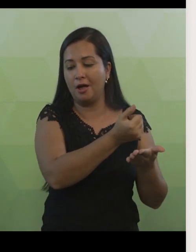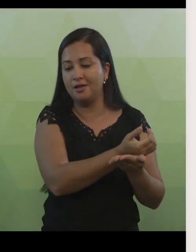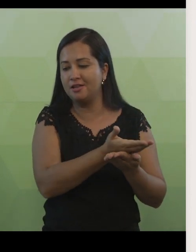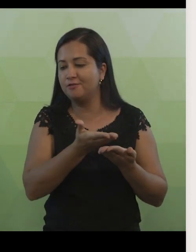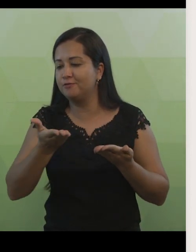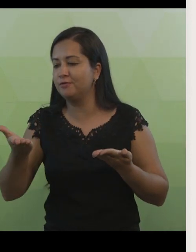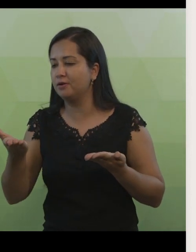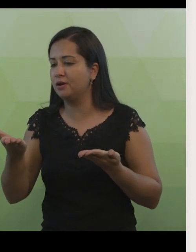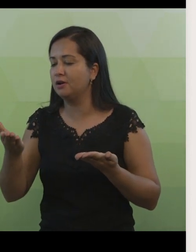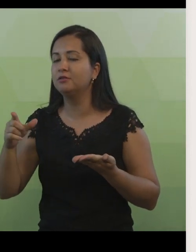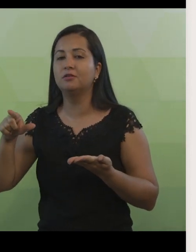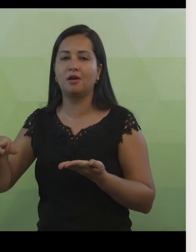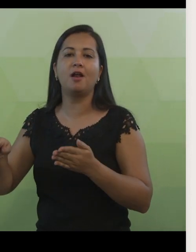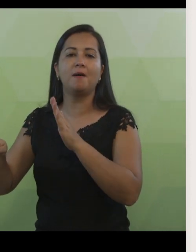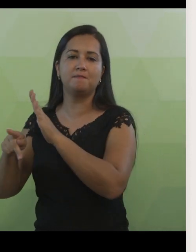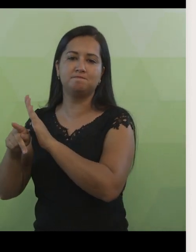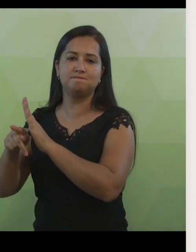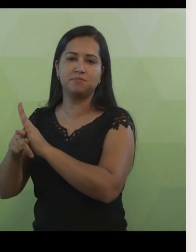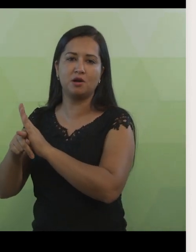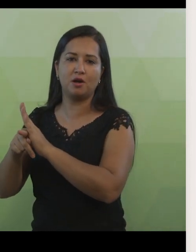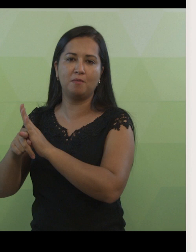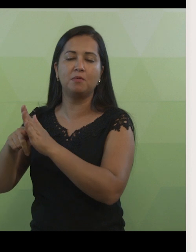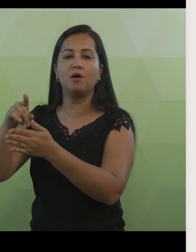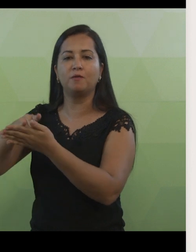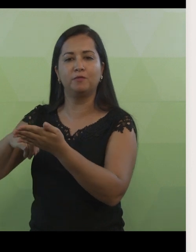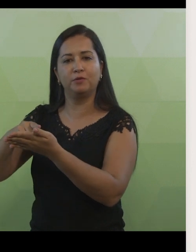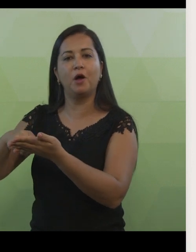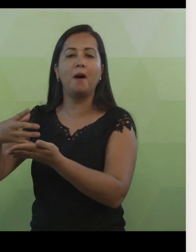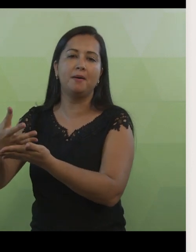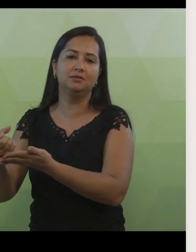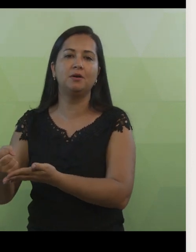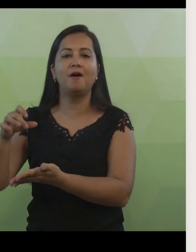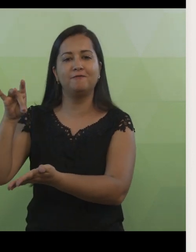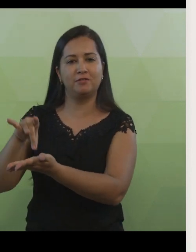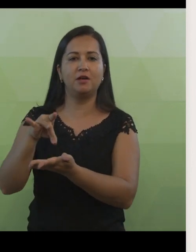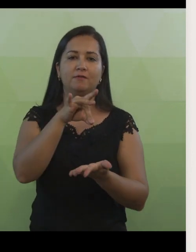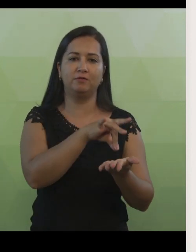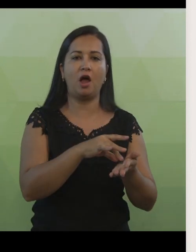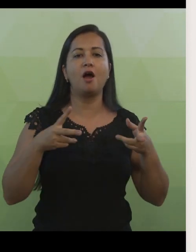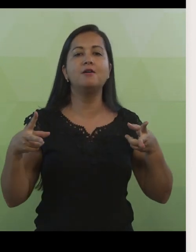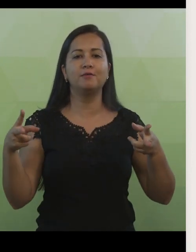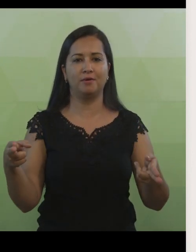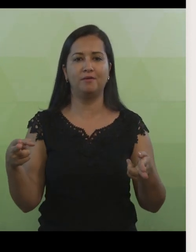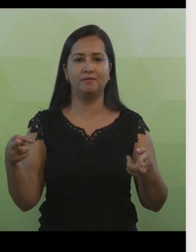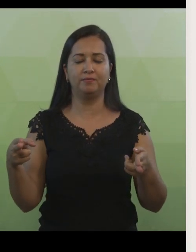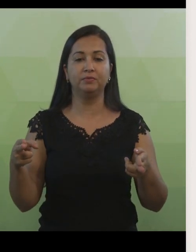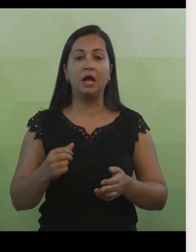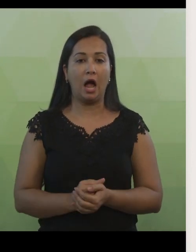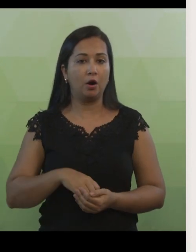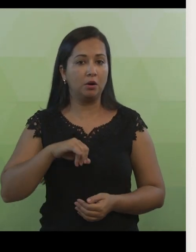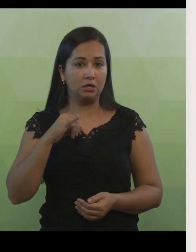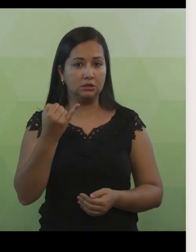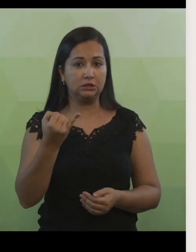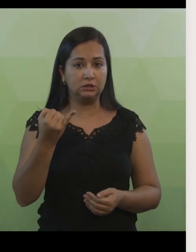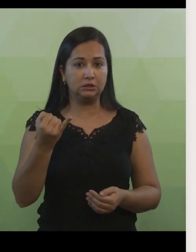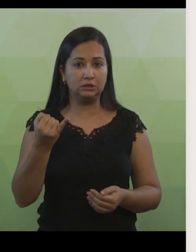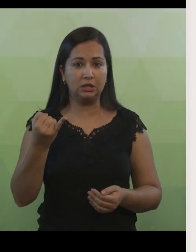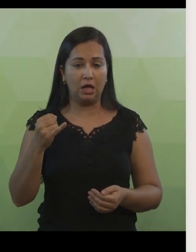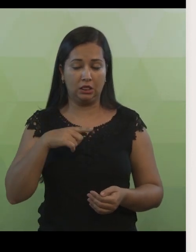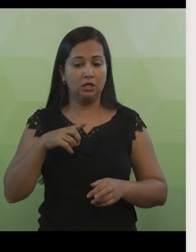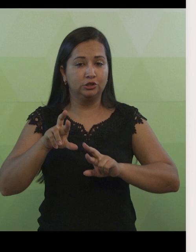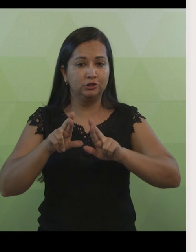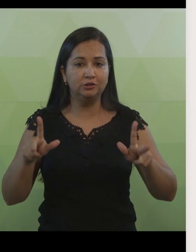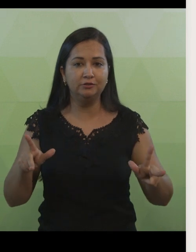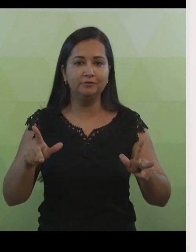igual ao resumo descriptografado com a chave pública, a assinatura digital é verdadeira. Caso contrário, o documento é falso ou foi alterado